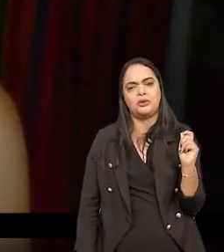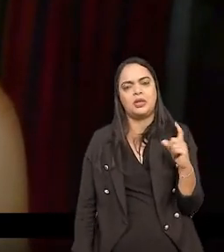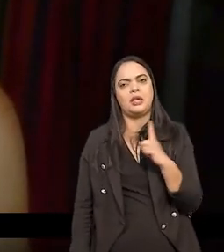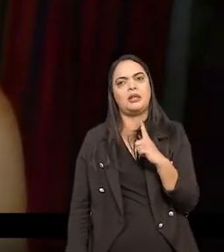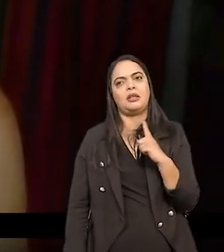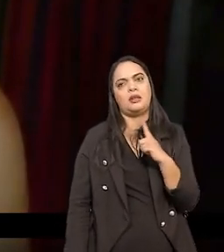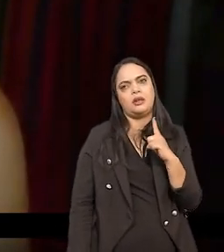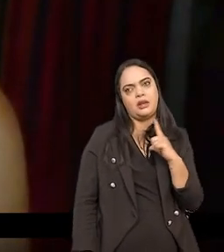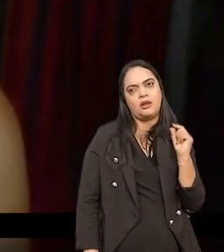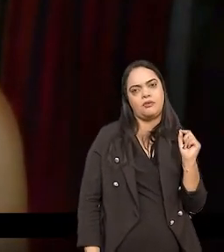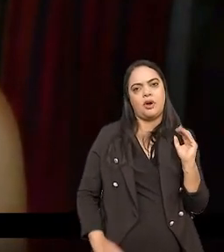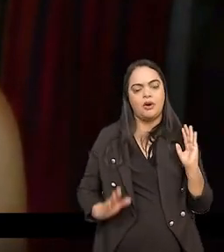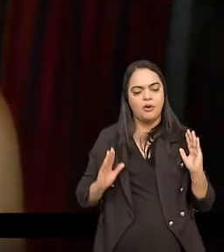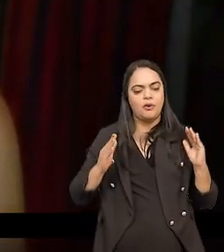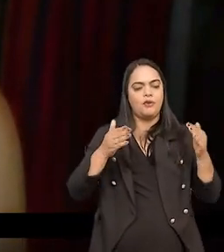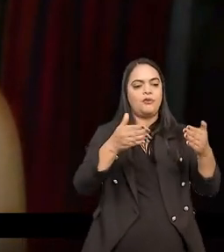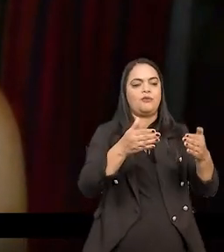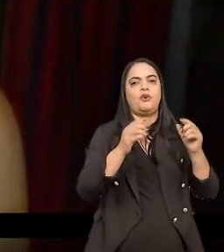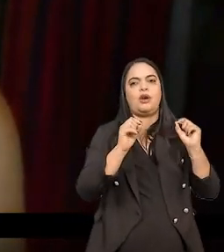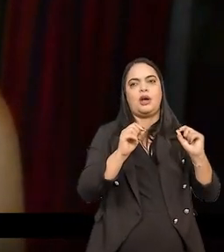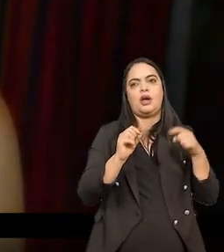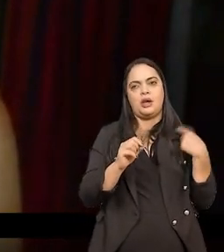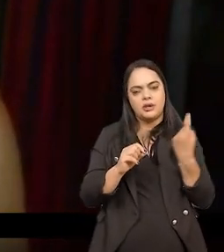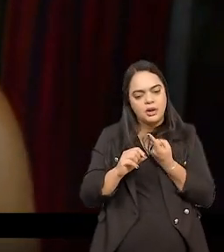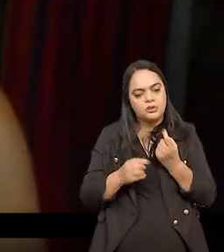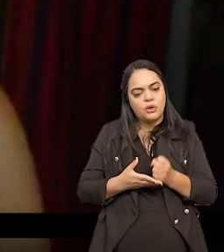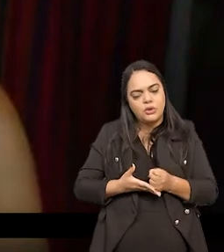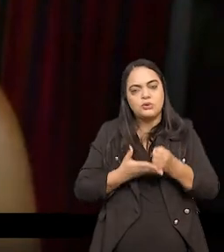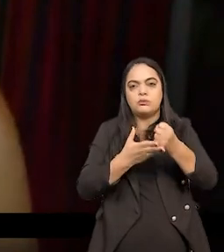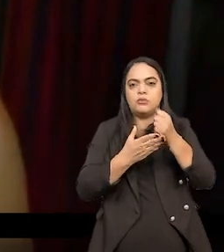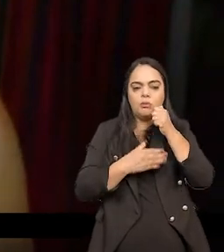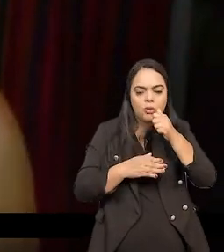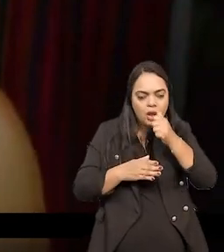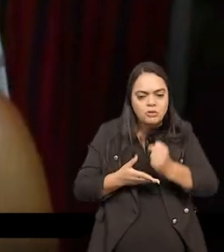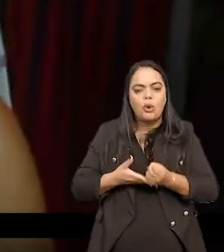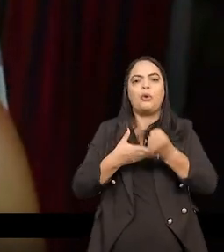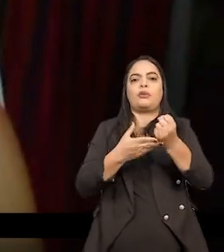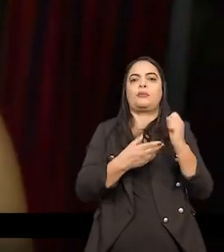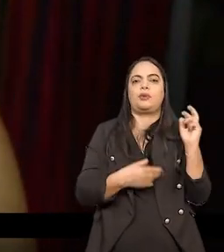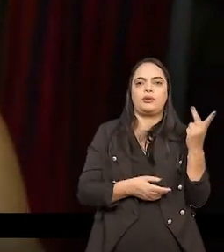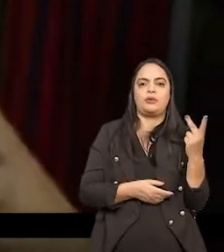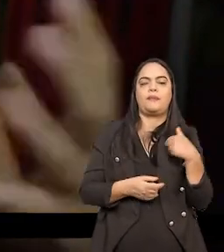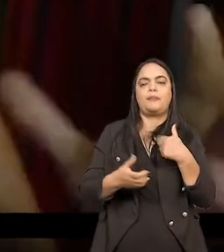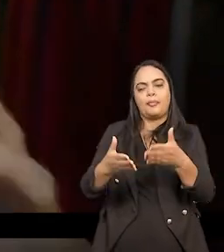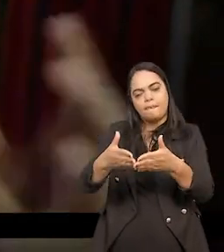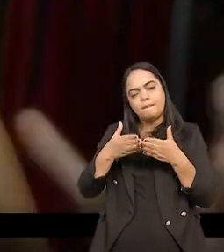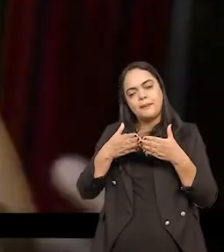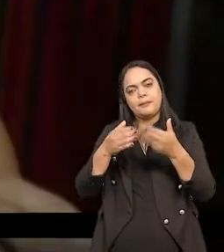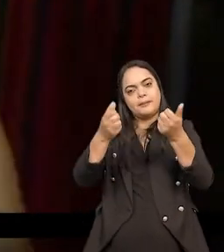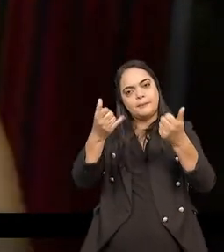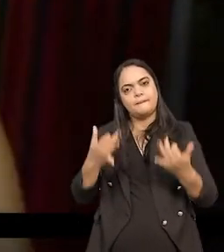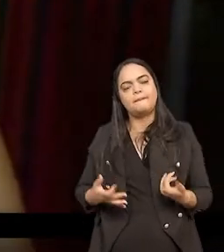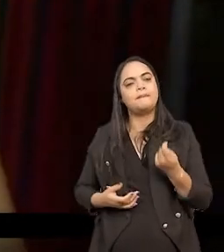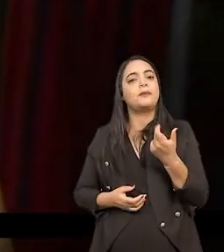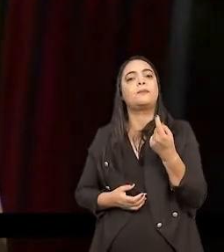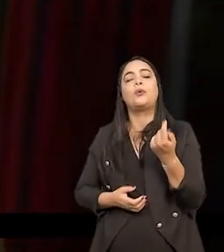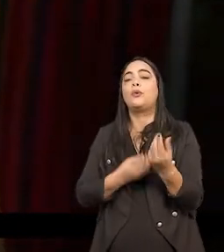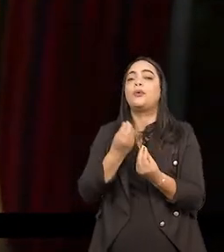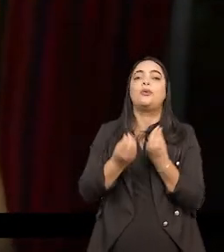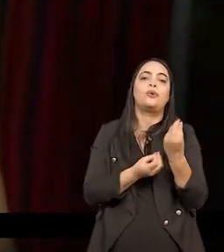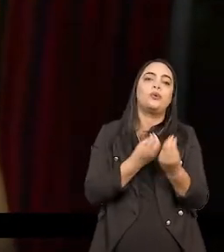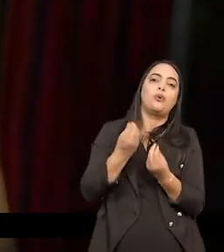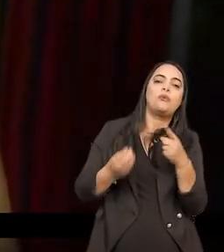para dar visibilidade às nossas contribuições, às contribuições das mulheres, eu queria que a senhora comentasse um pouco como é que a senhora vê essa questão do